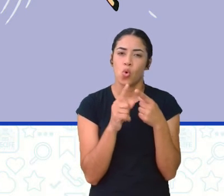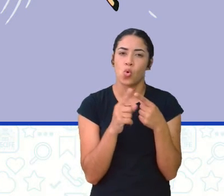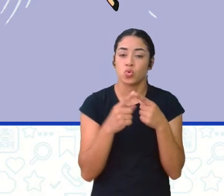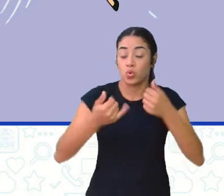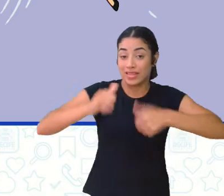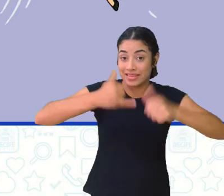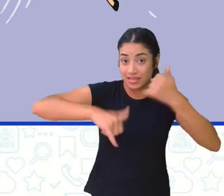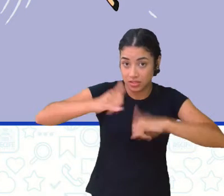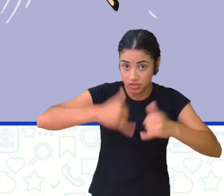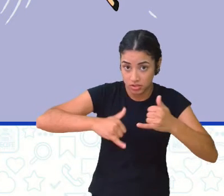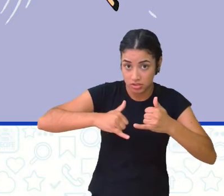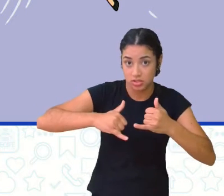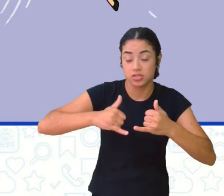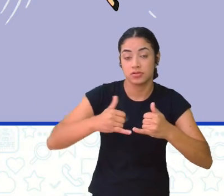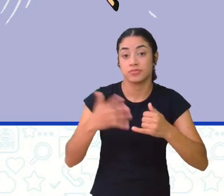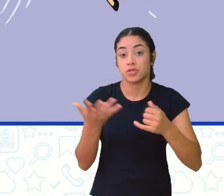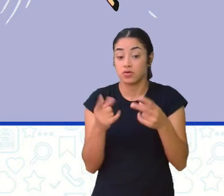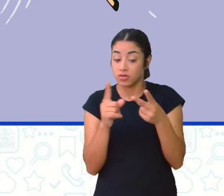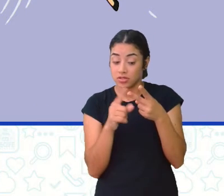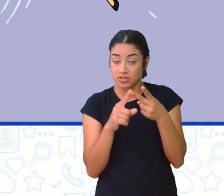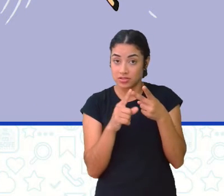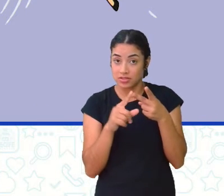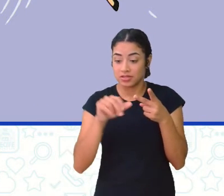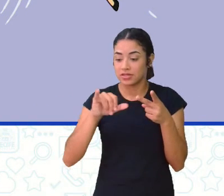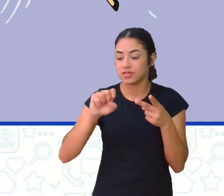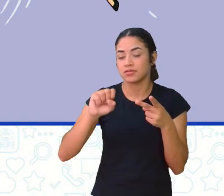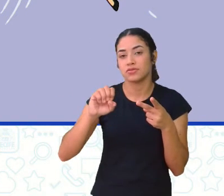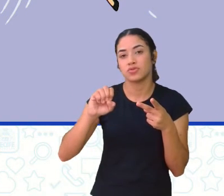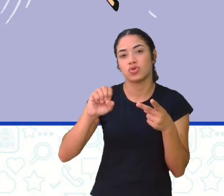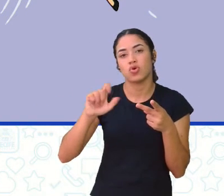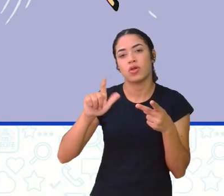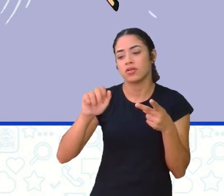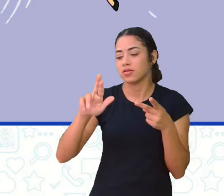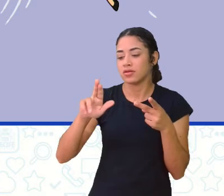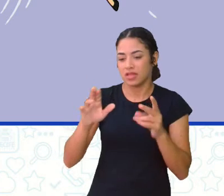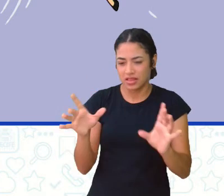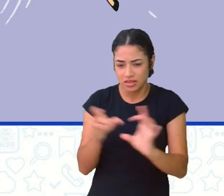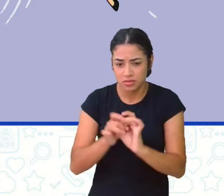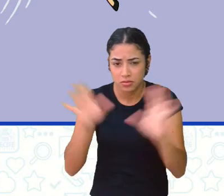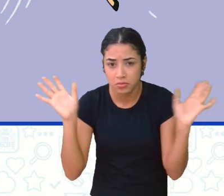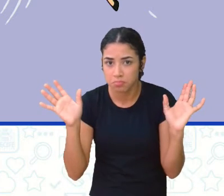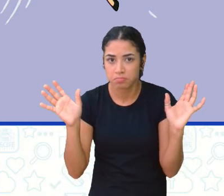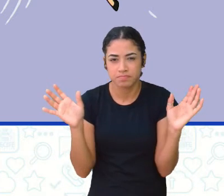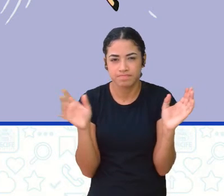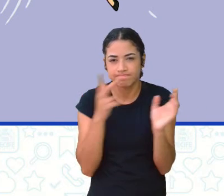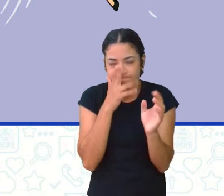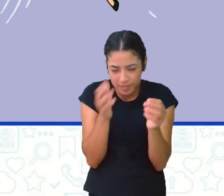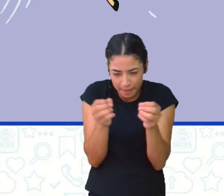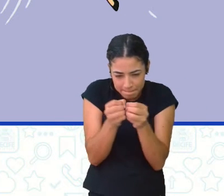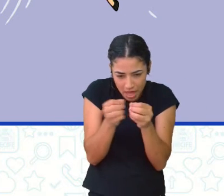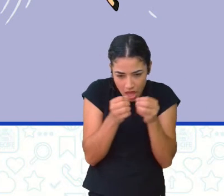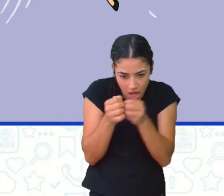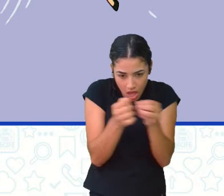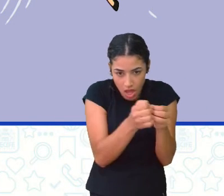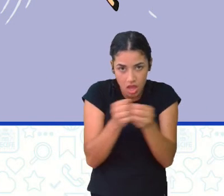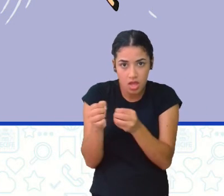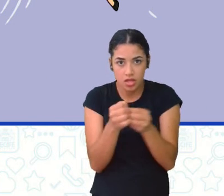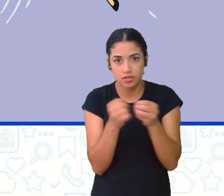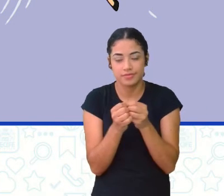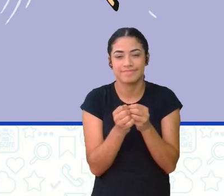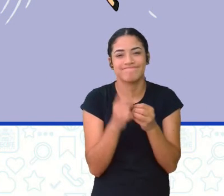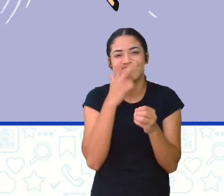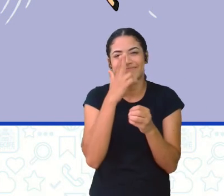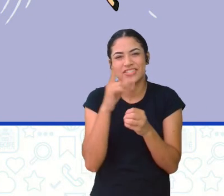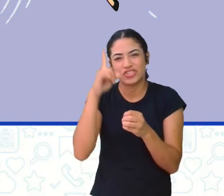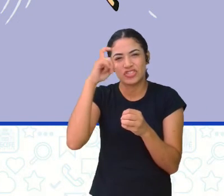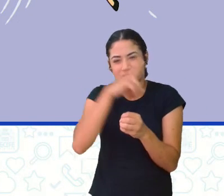elétricos, já na questão aí dos isolantes, eles já não estão tão livres, eles estão mais concentrados. E aí eles têm dificuldade